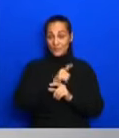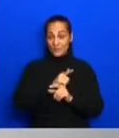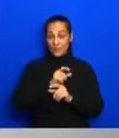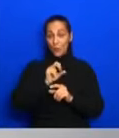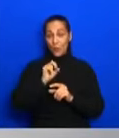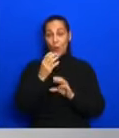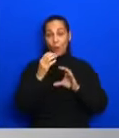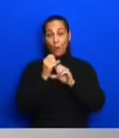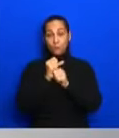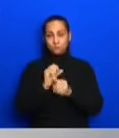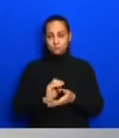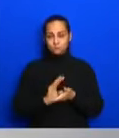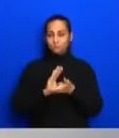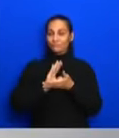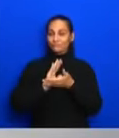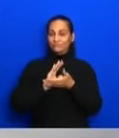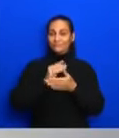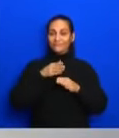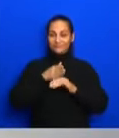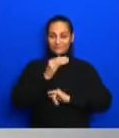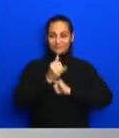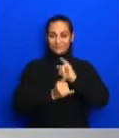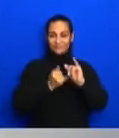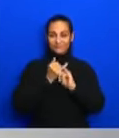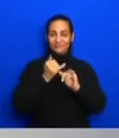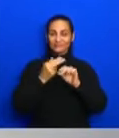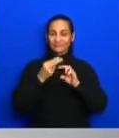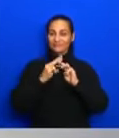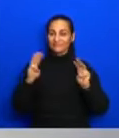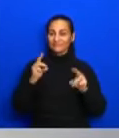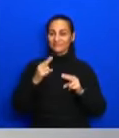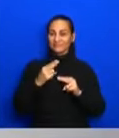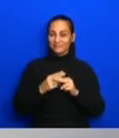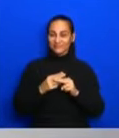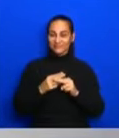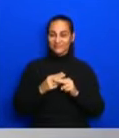premiadas ou se o prêmio está acumulado acessando loterias.caixa.gov.br.